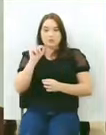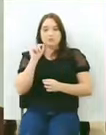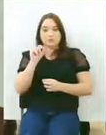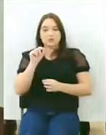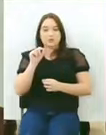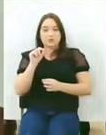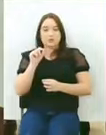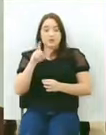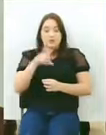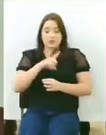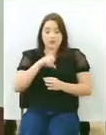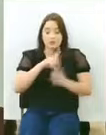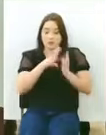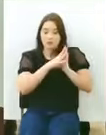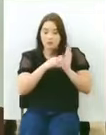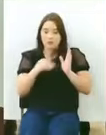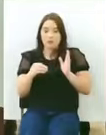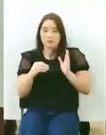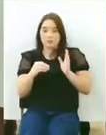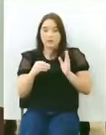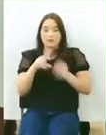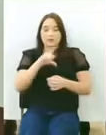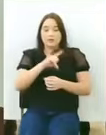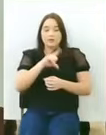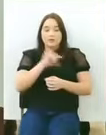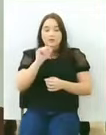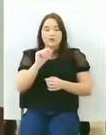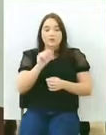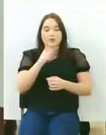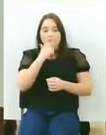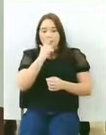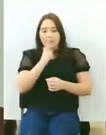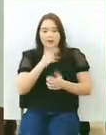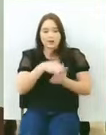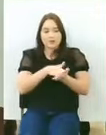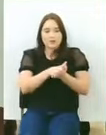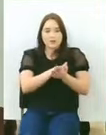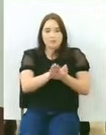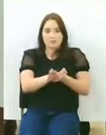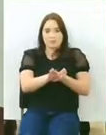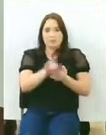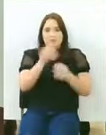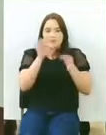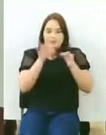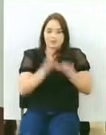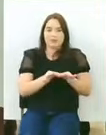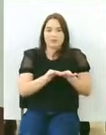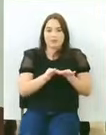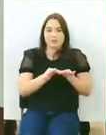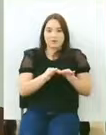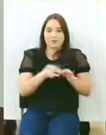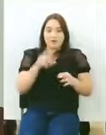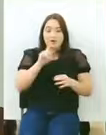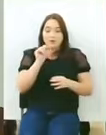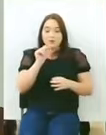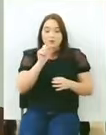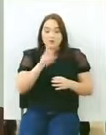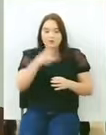Ser modelo é ser um tipo. Alguém que possa imprimir o caráter de